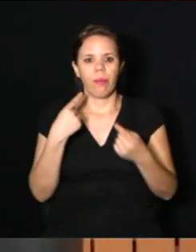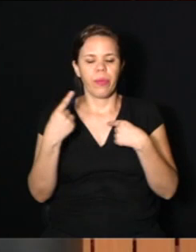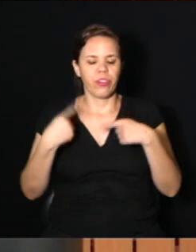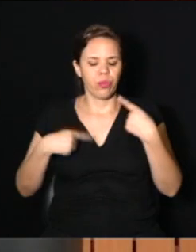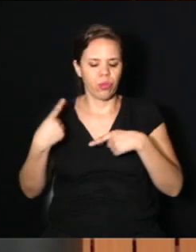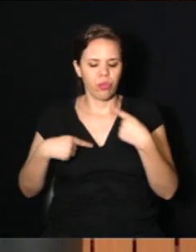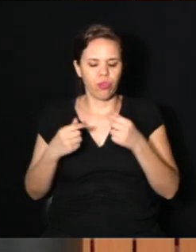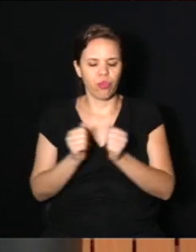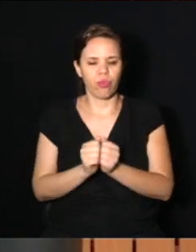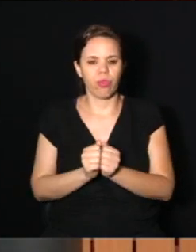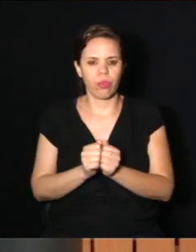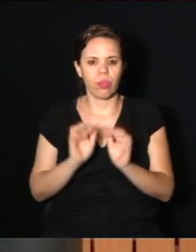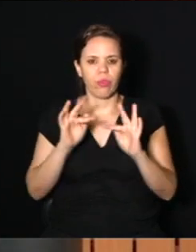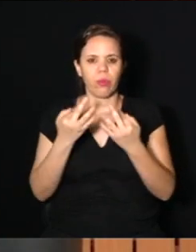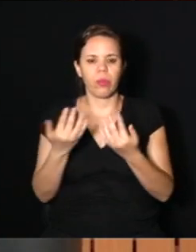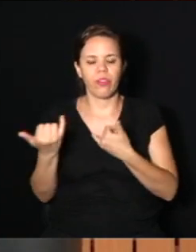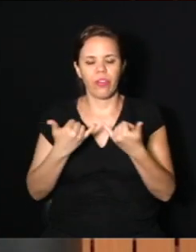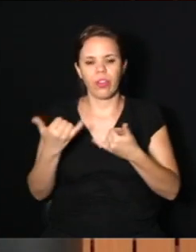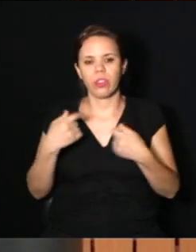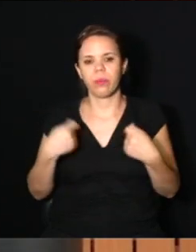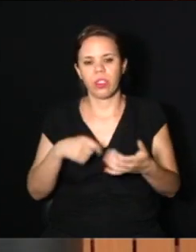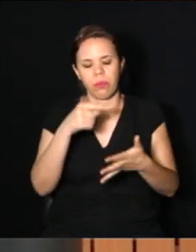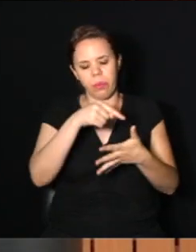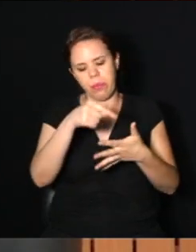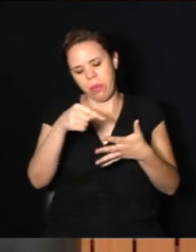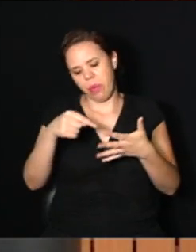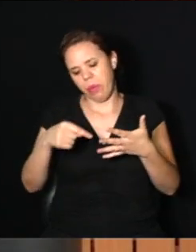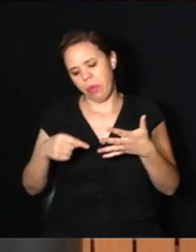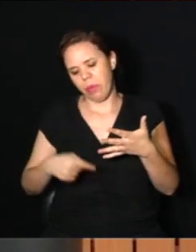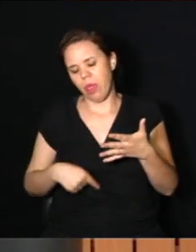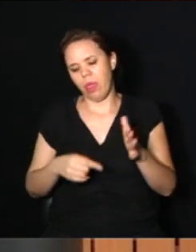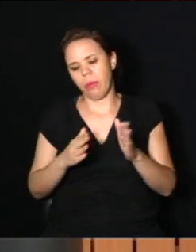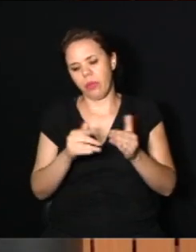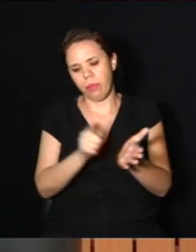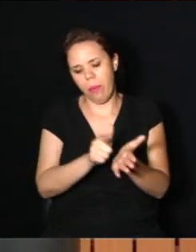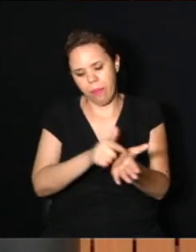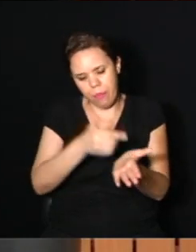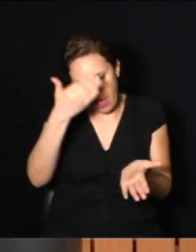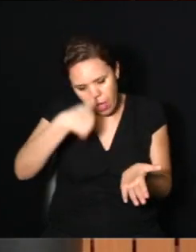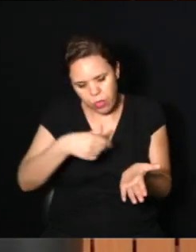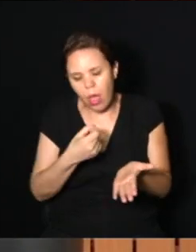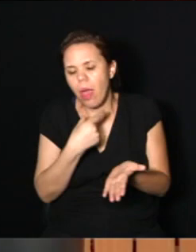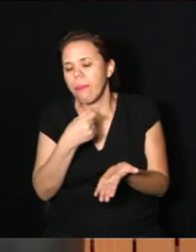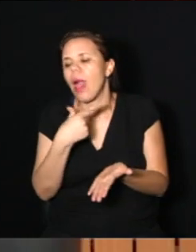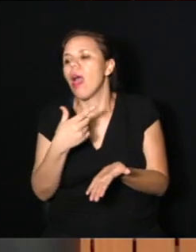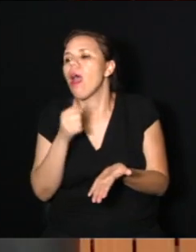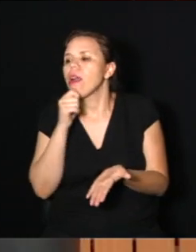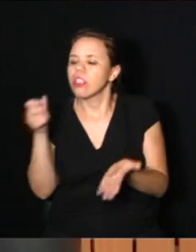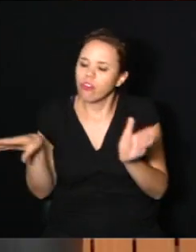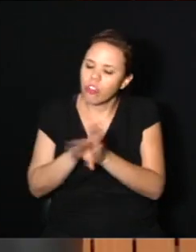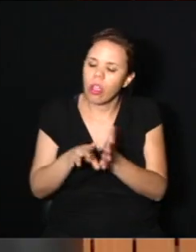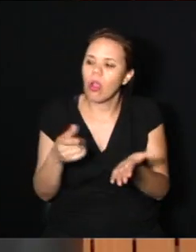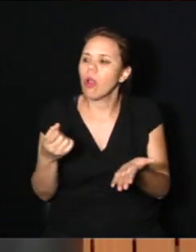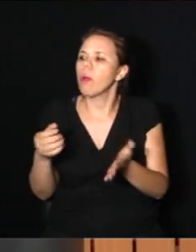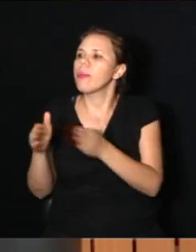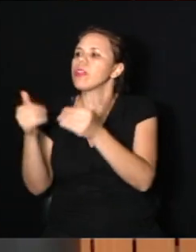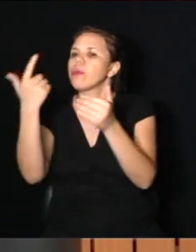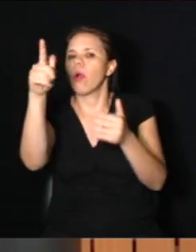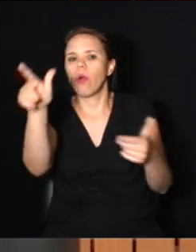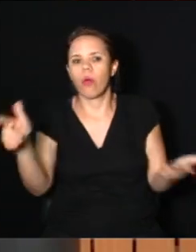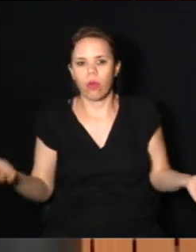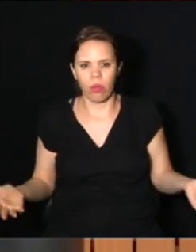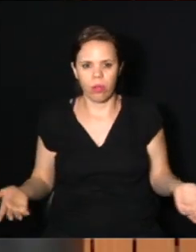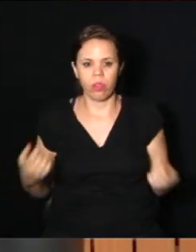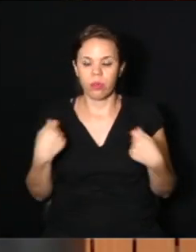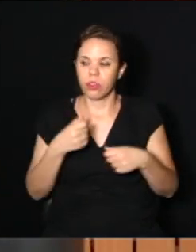família informa, estou precisando disso, pedi a receita não veio, pediu para não sei quem,